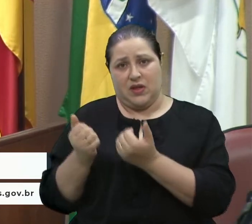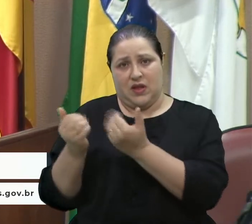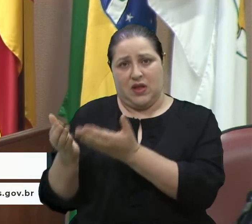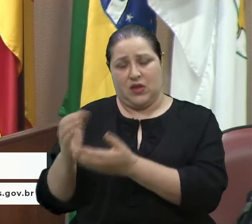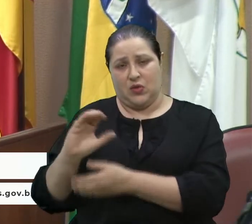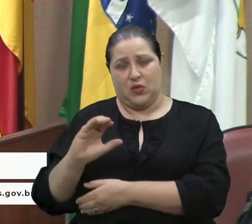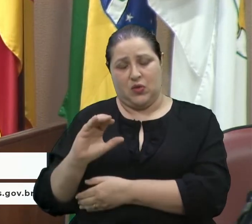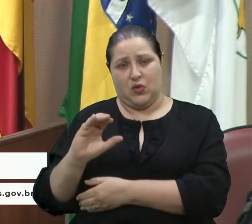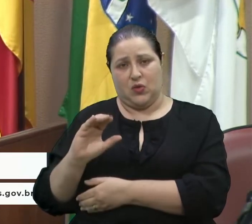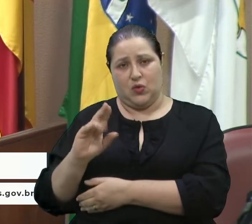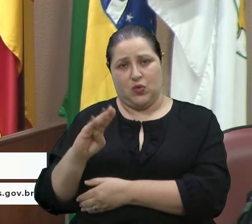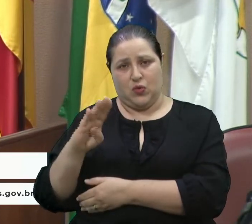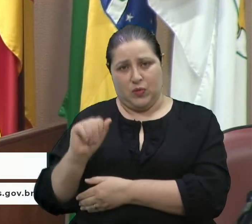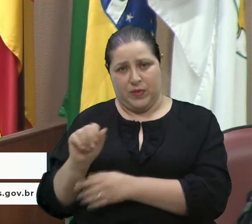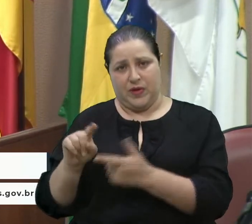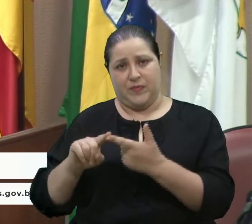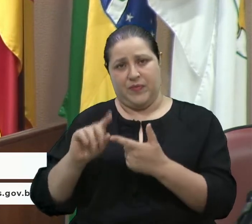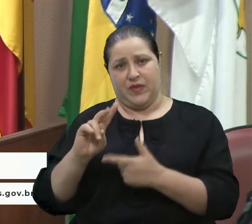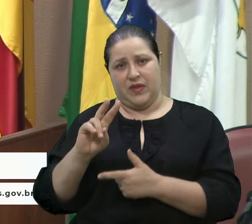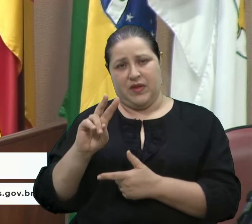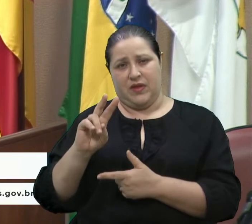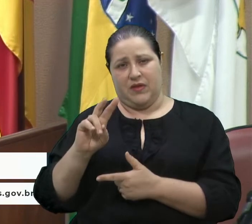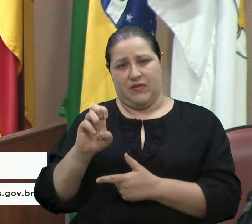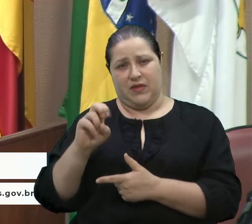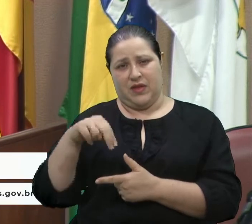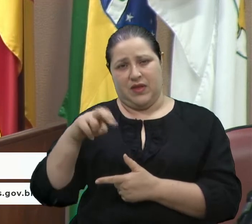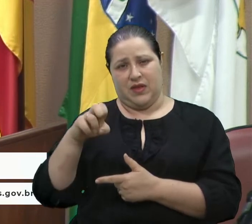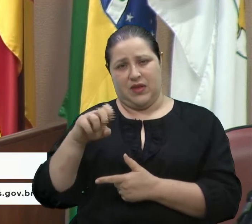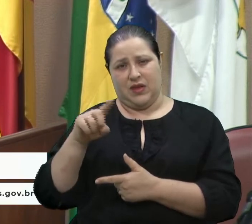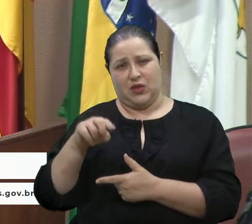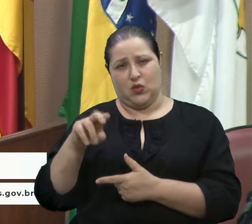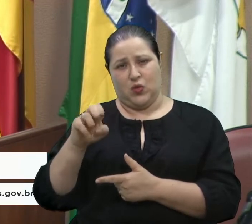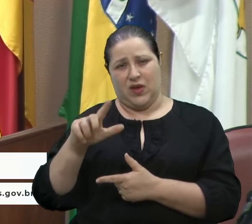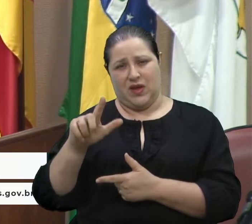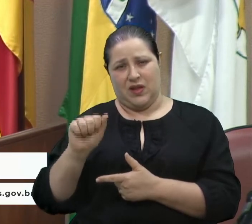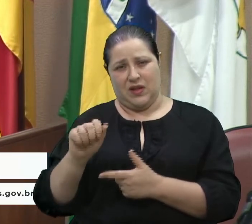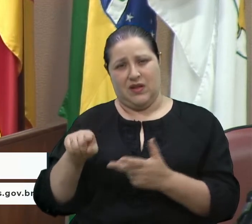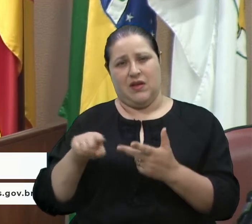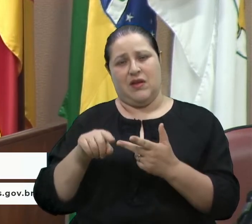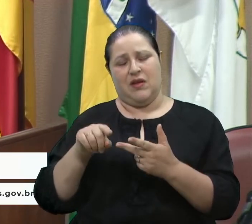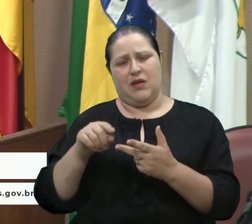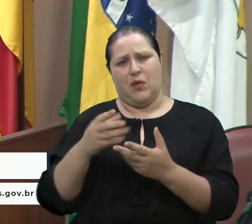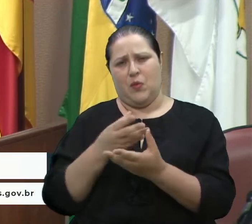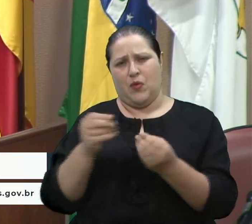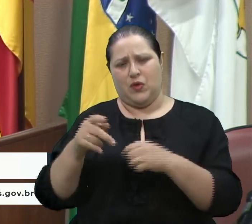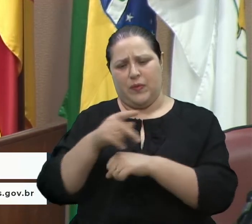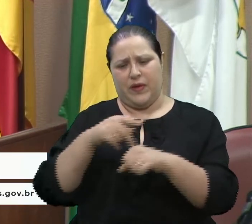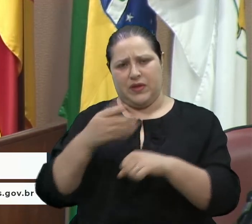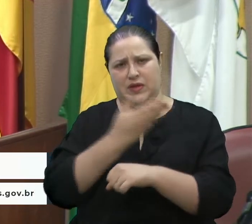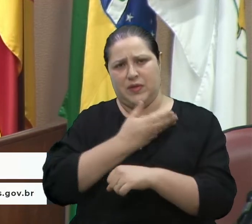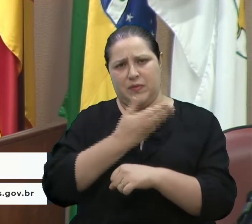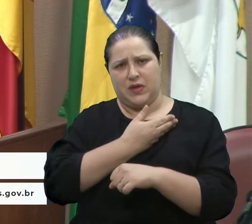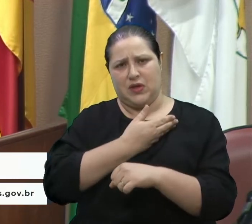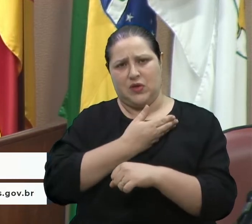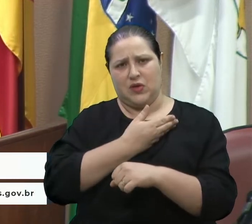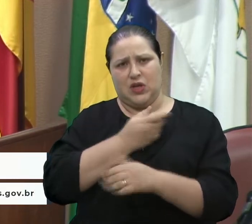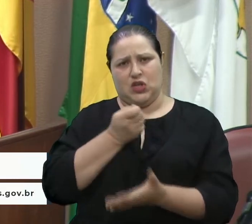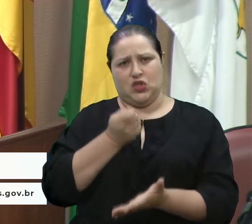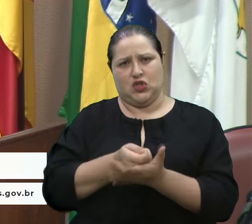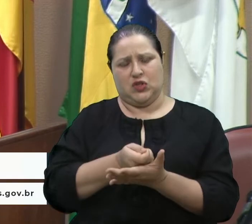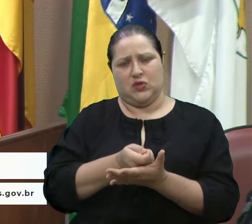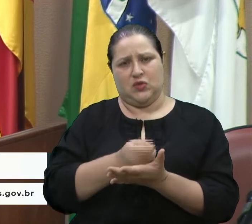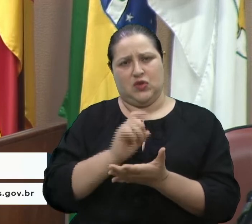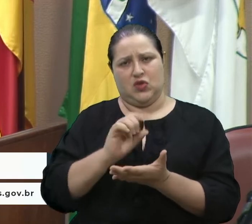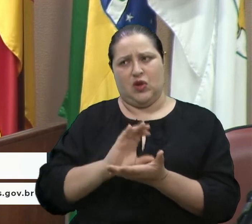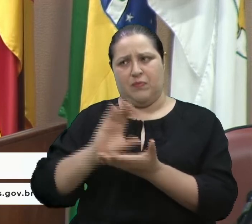para Venezuela, para um monte de país amigo de ditadura, que dizem ser democráticos, mas mandam dinheiro só para a ditadura, né? Quem sabe ele